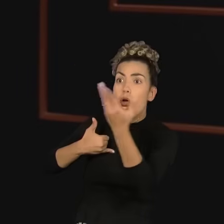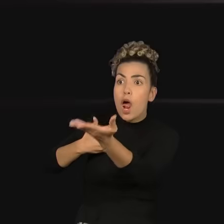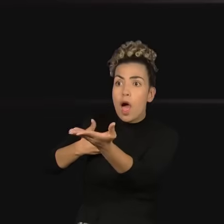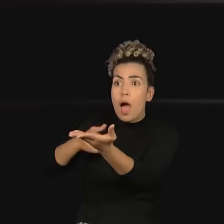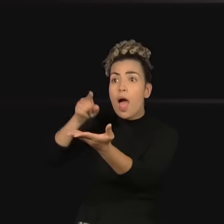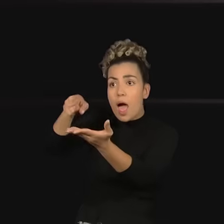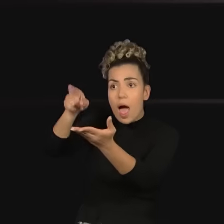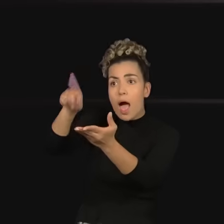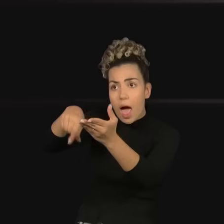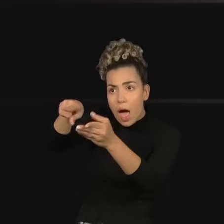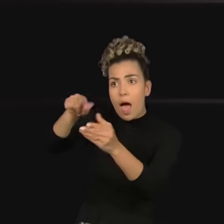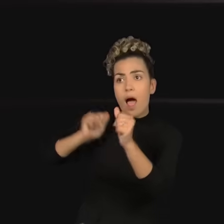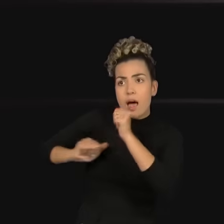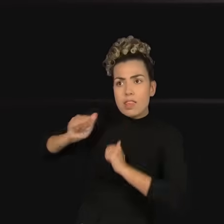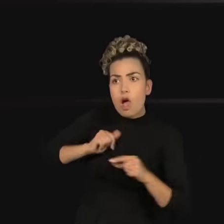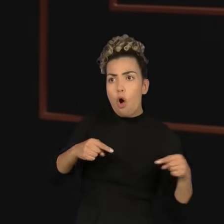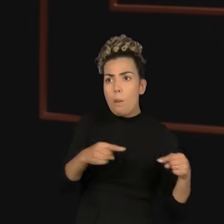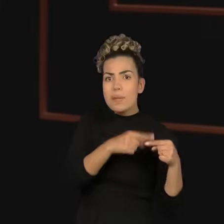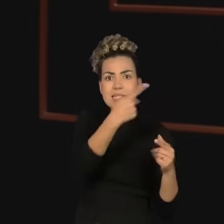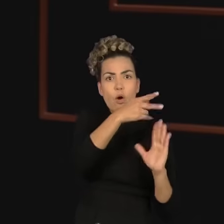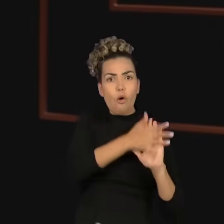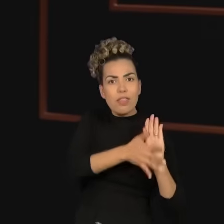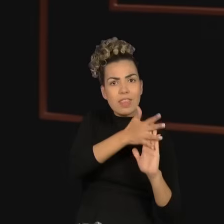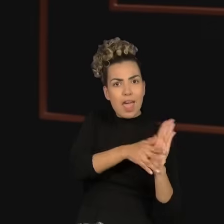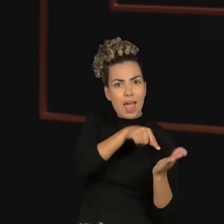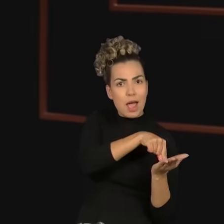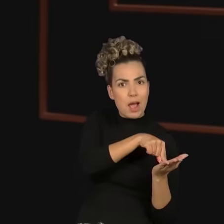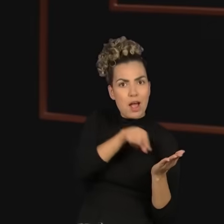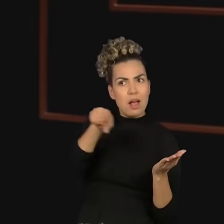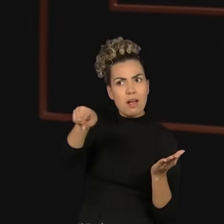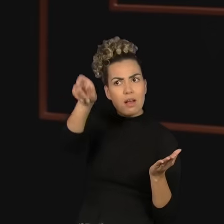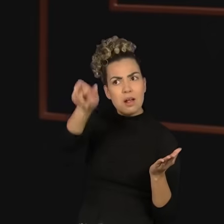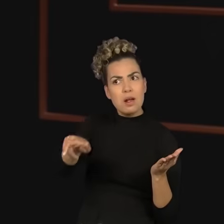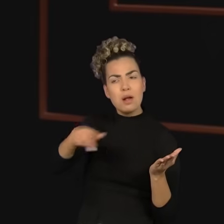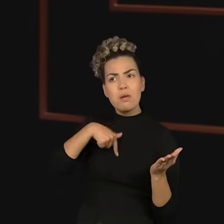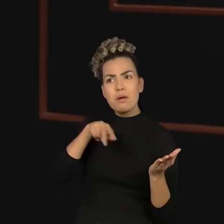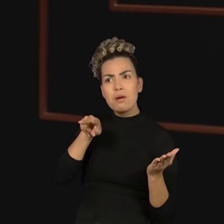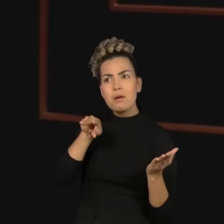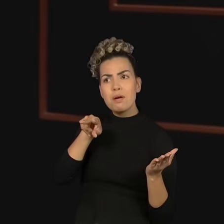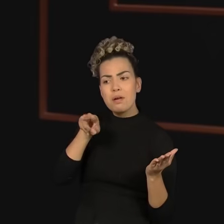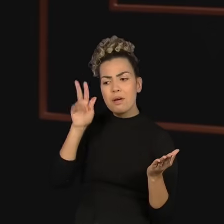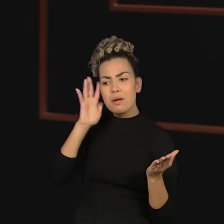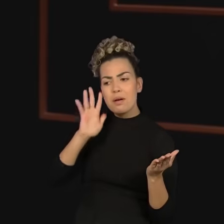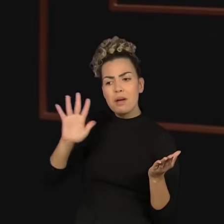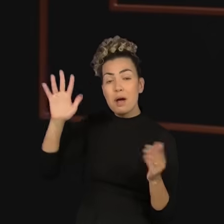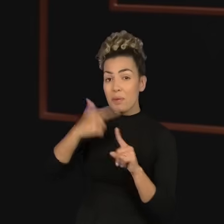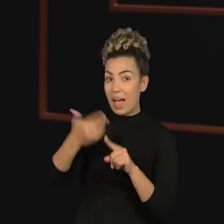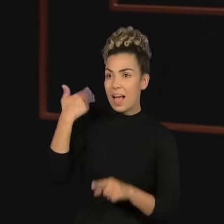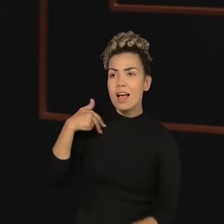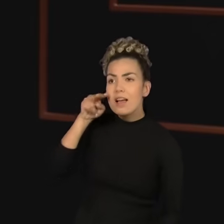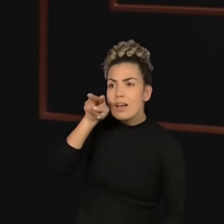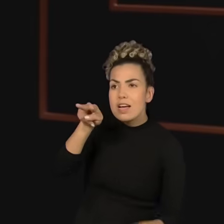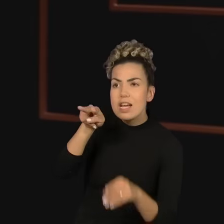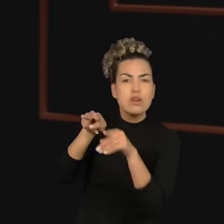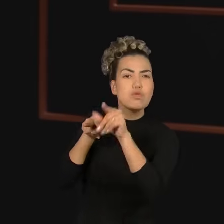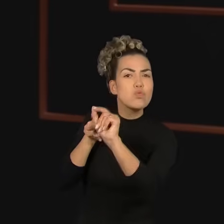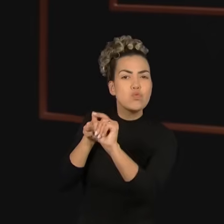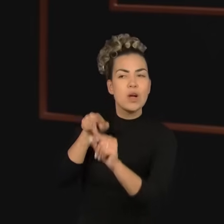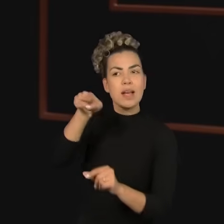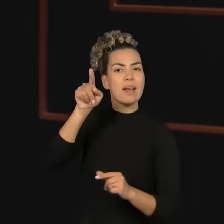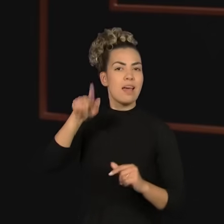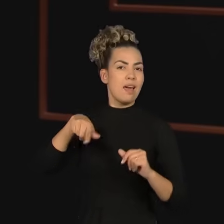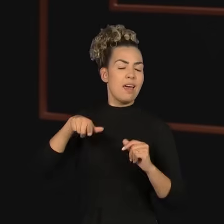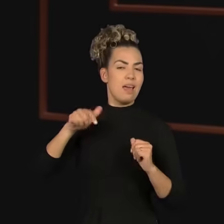Comigo Essa Noite. Porque ela fez de um jeito, fazer uma coisa tão maluca, que era uma funcionária pública reclamando, sabe? Então ela se